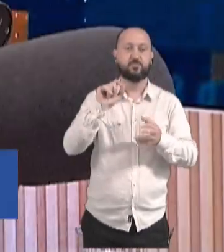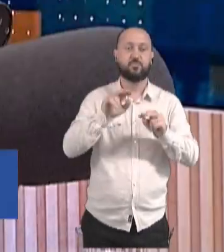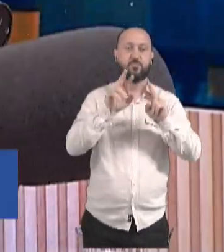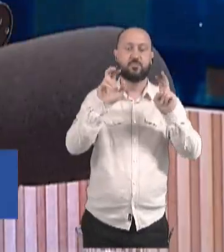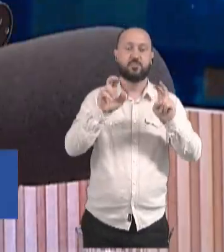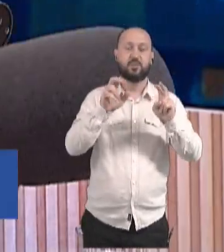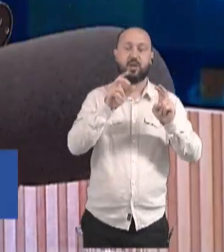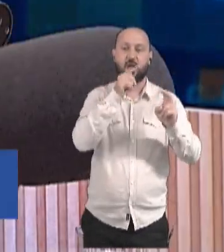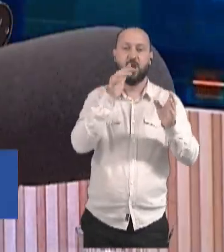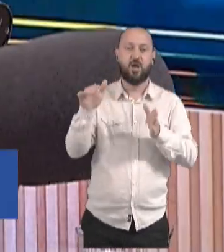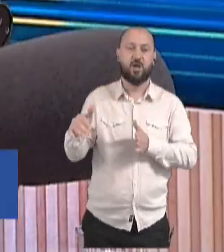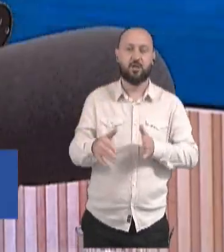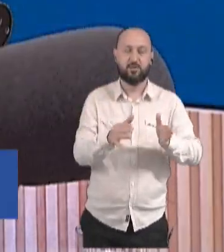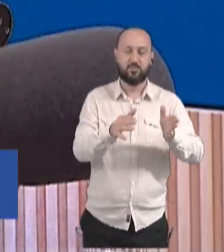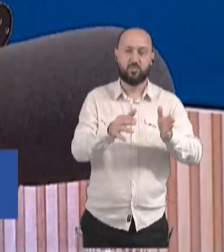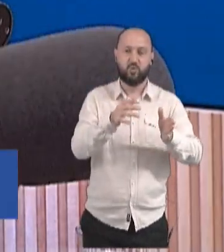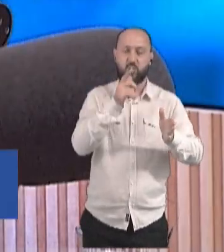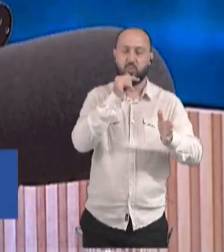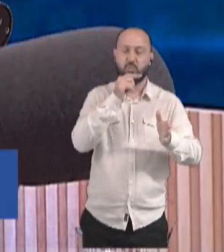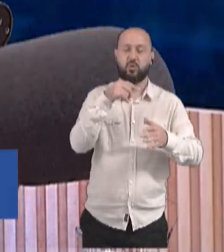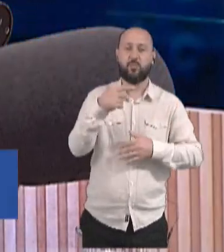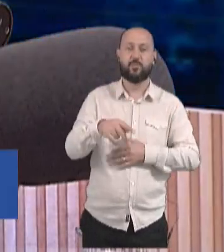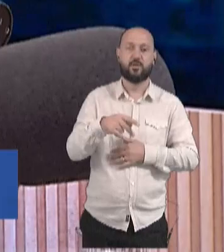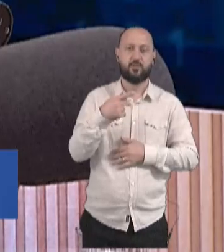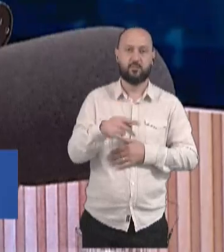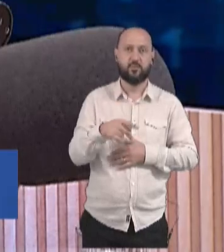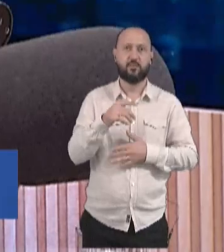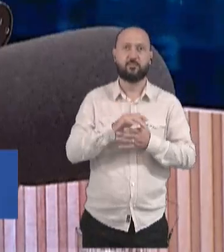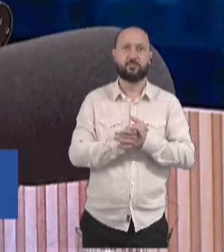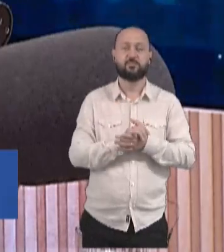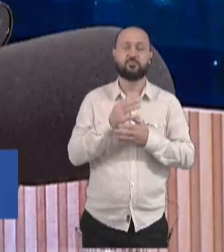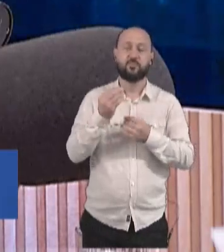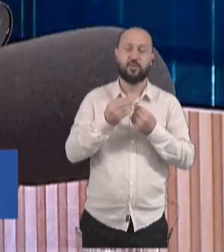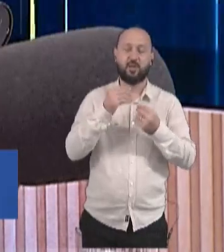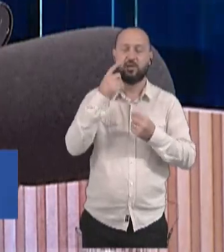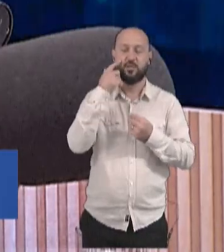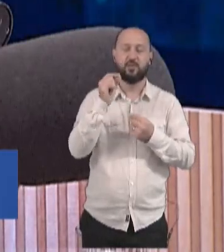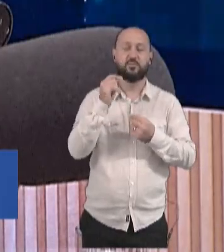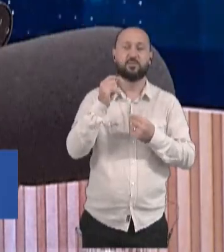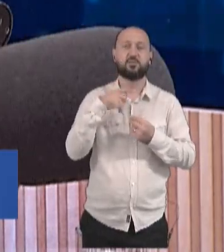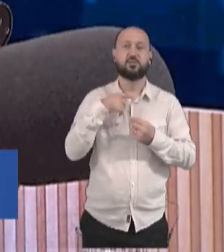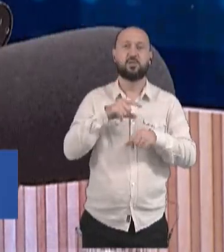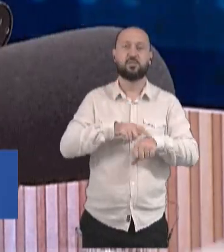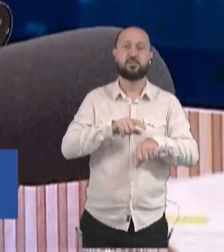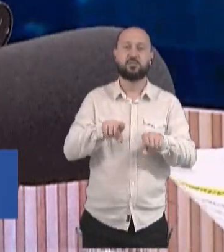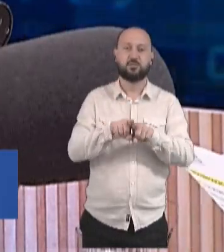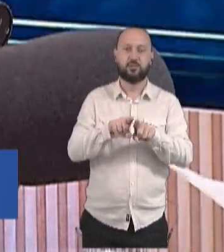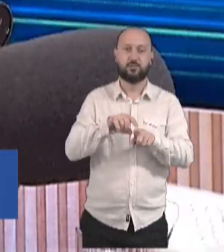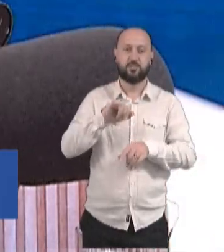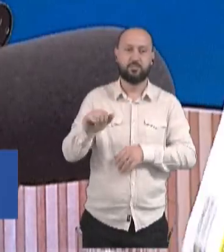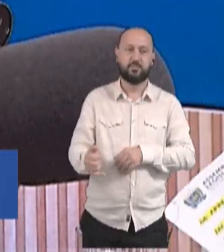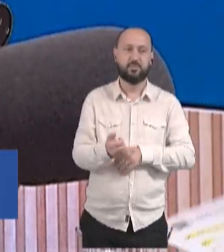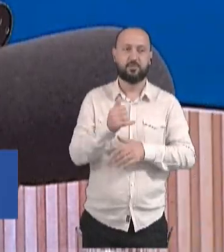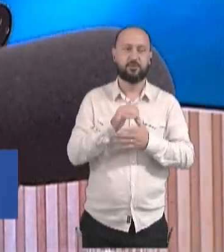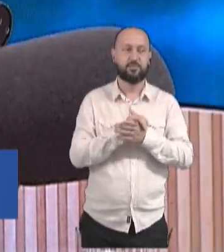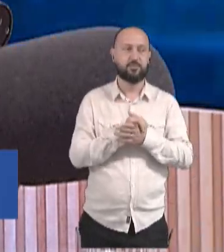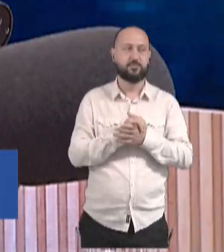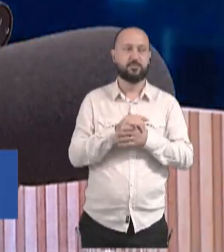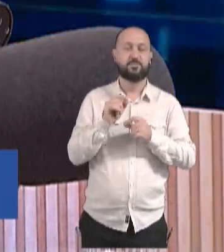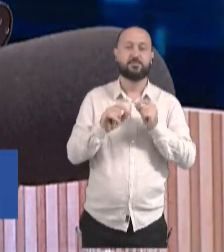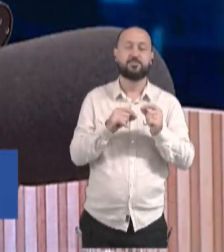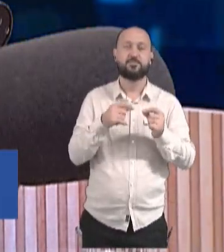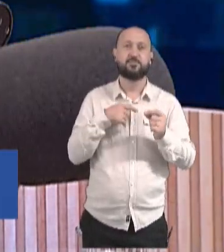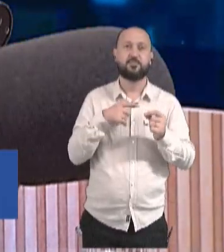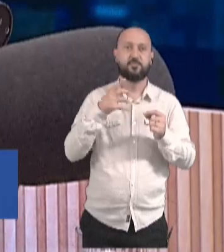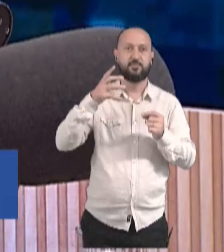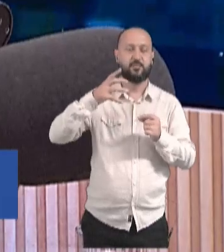tema Hidrovia do Rio Paraguai, as fragilidades e também as oportunidades. A